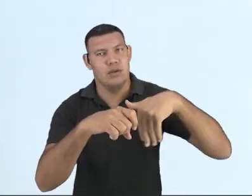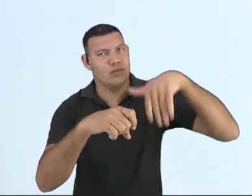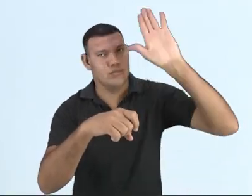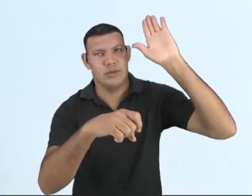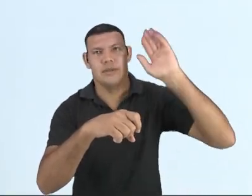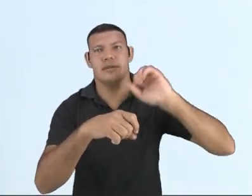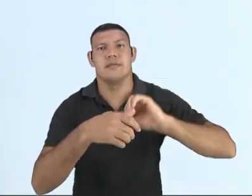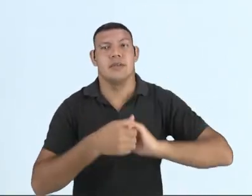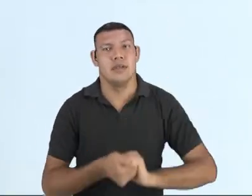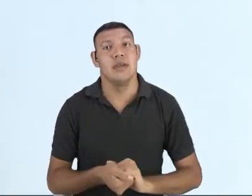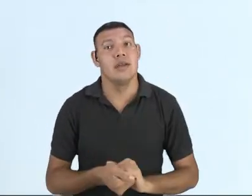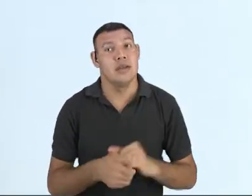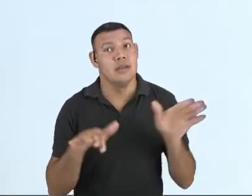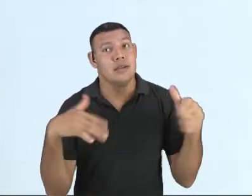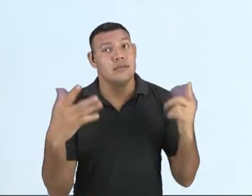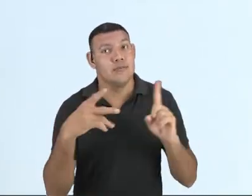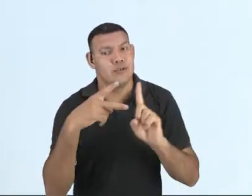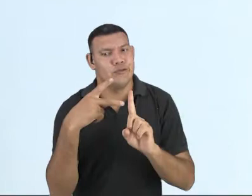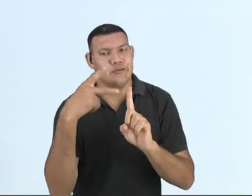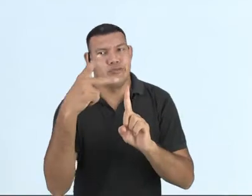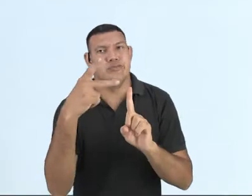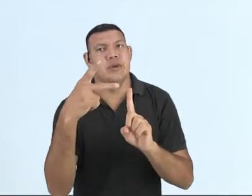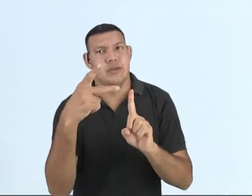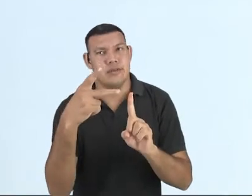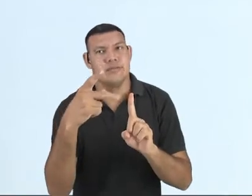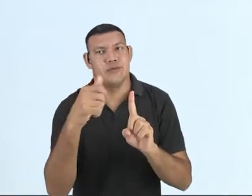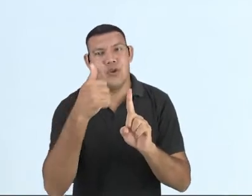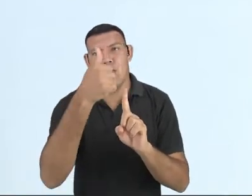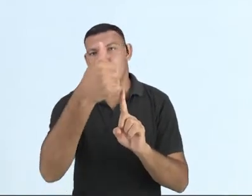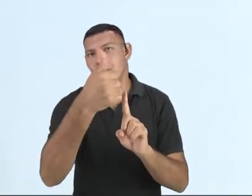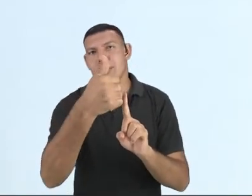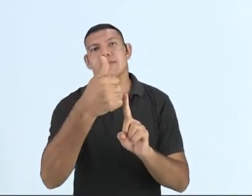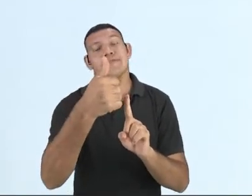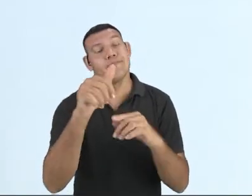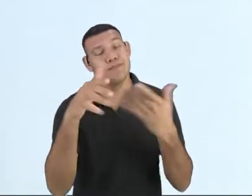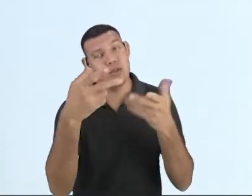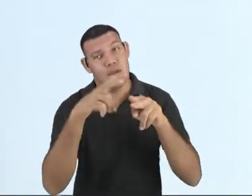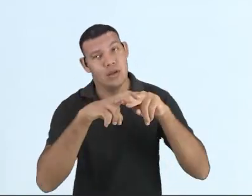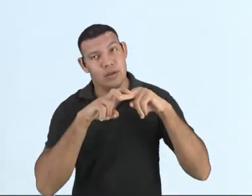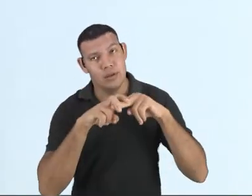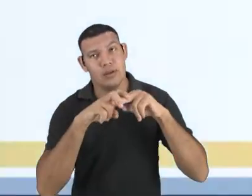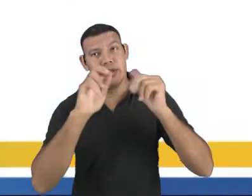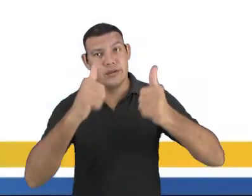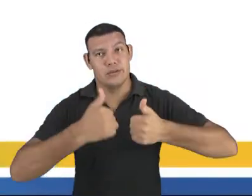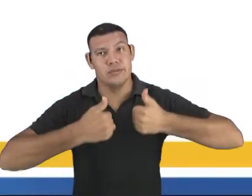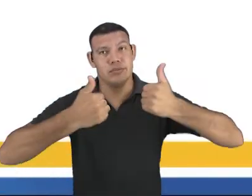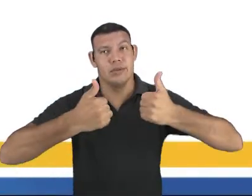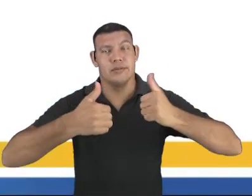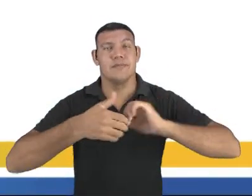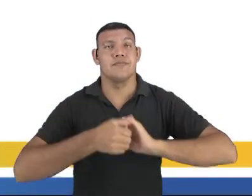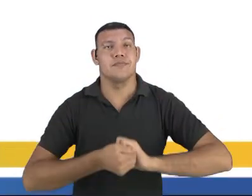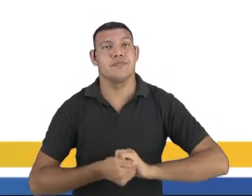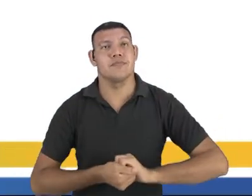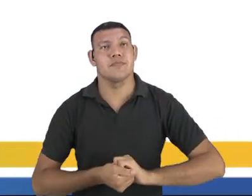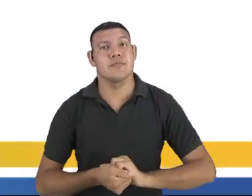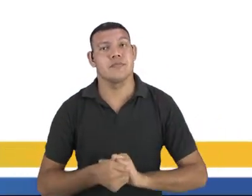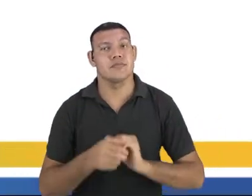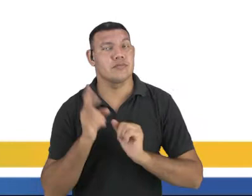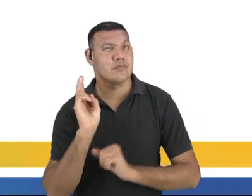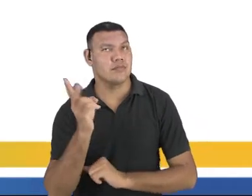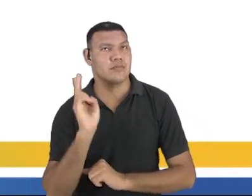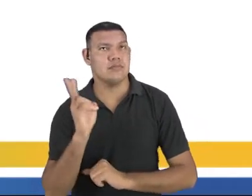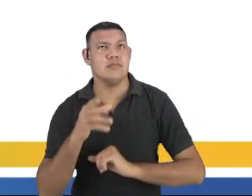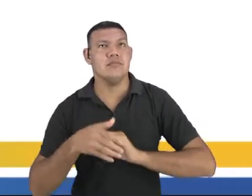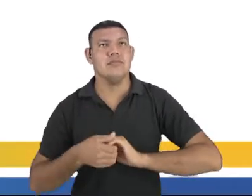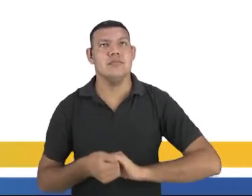diante Então como o expoente maior da em conta é o número um por isso que é dou verbal bom então continuando